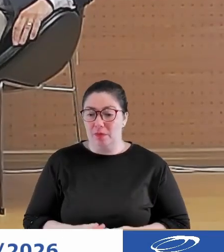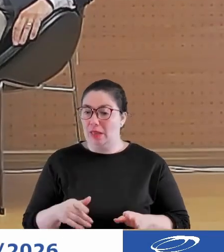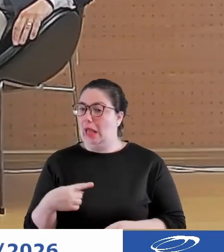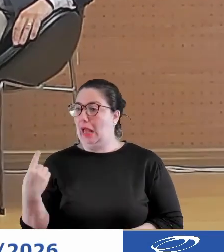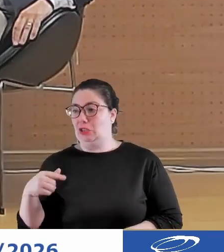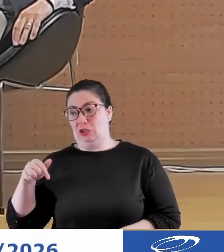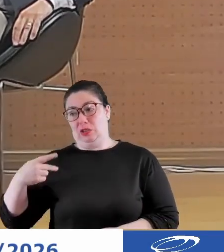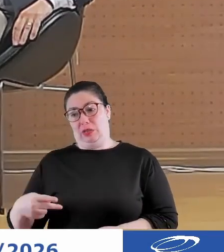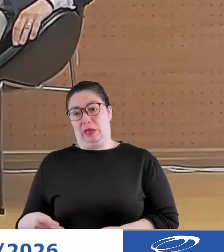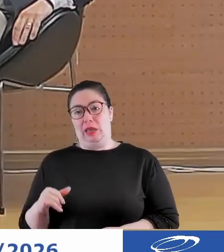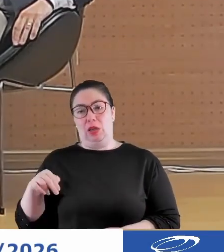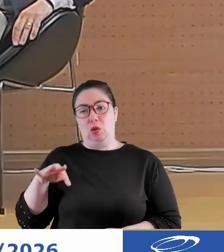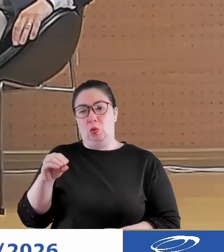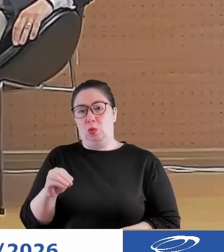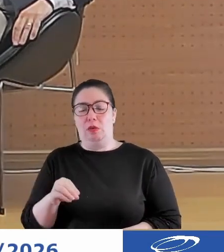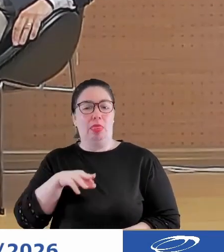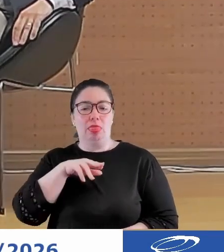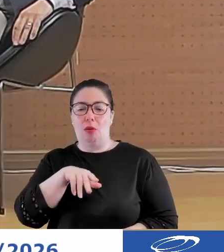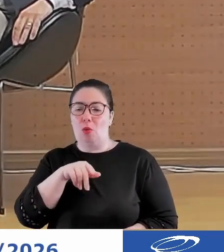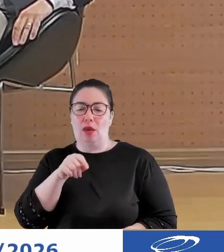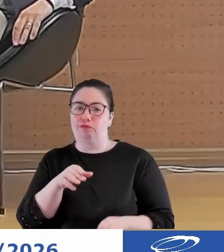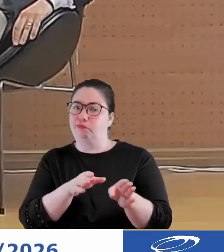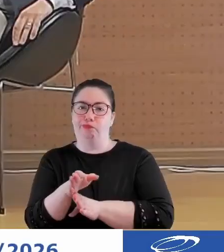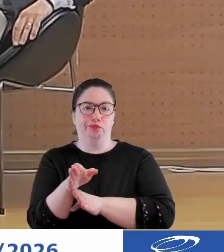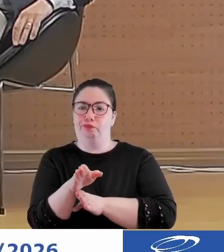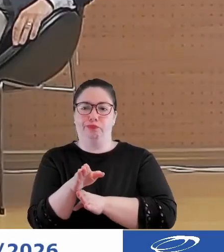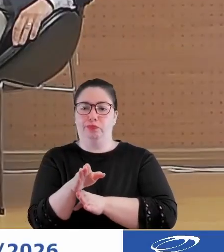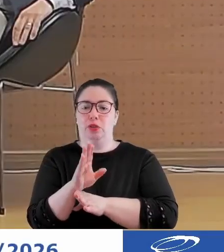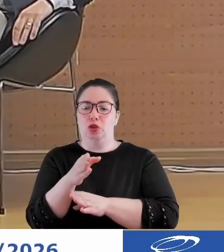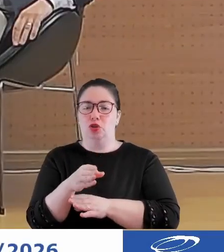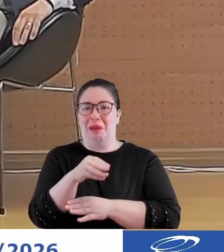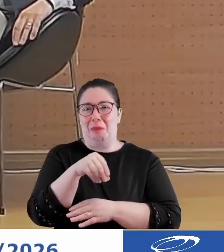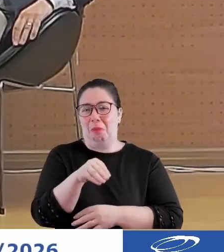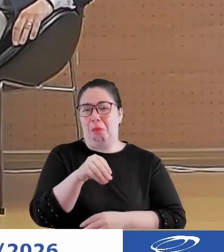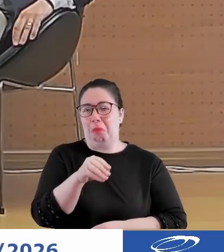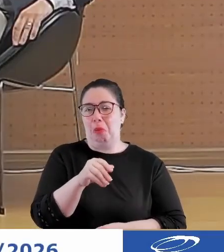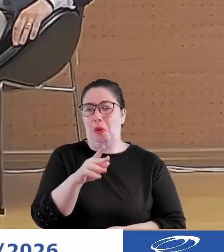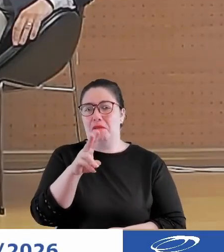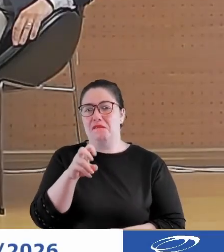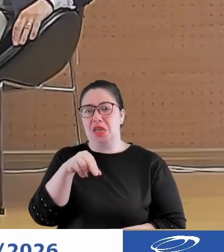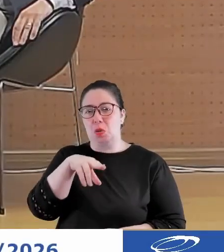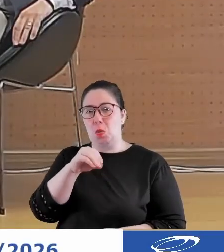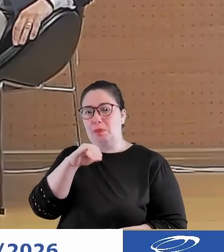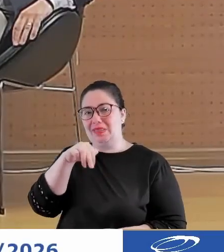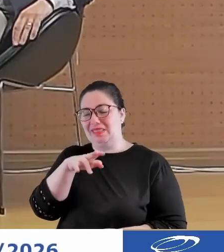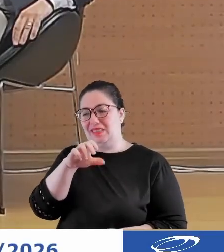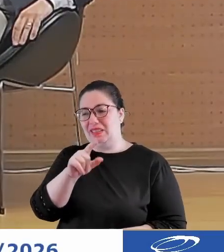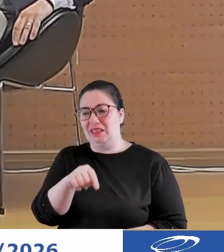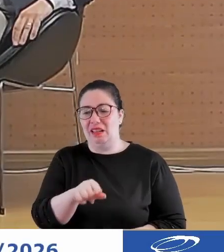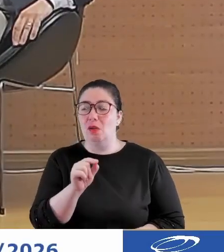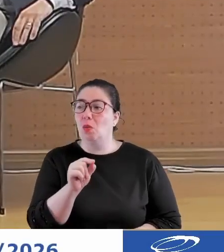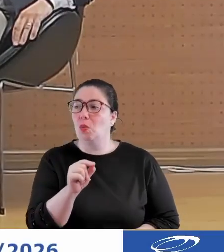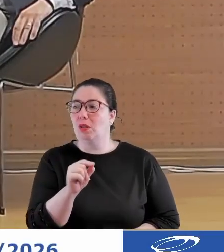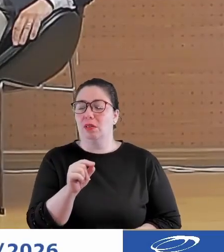de vancomicina em pó. Tivemos uma experiência, né, no passado que a gente observou na prática, foi uma mudança